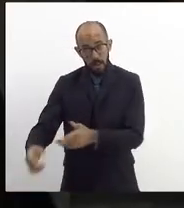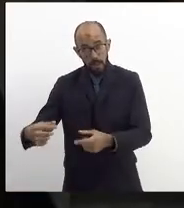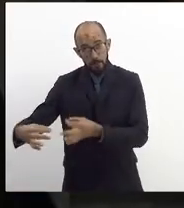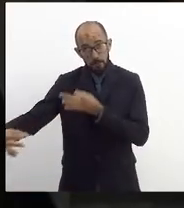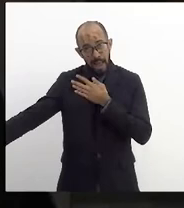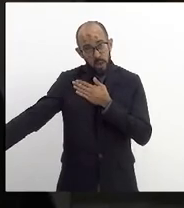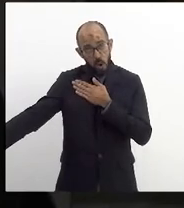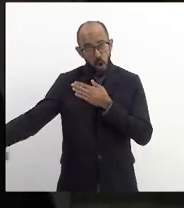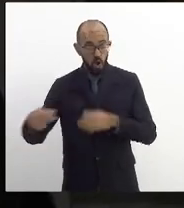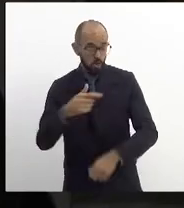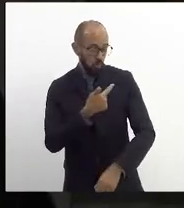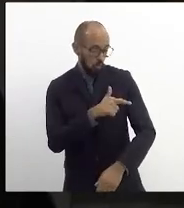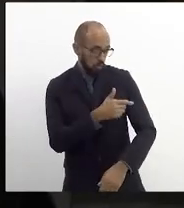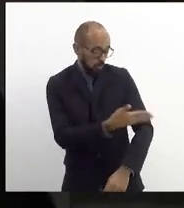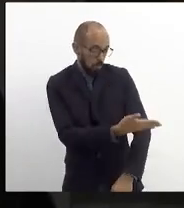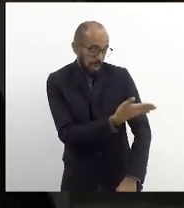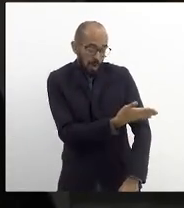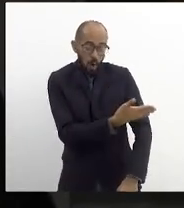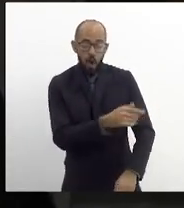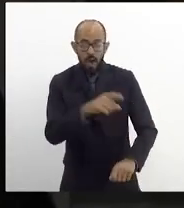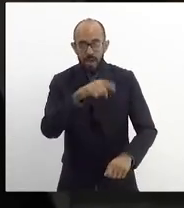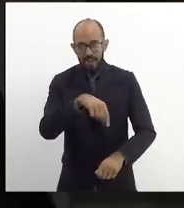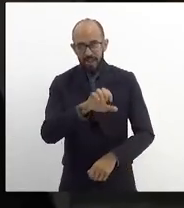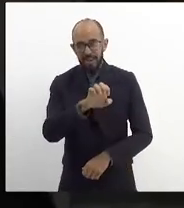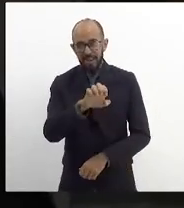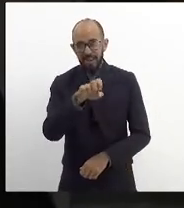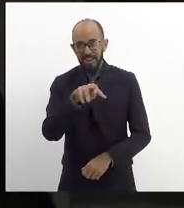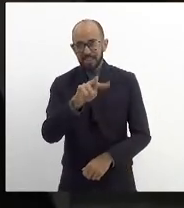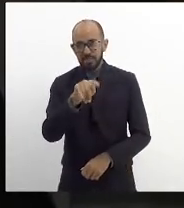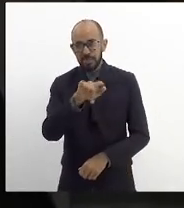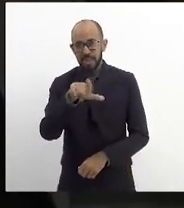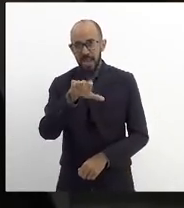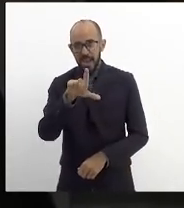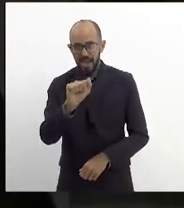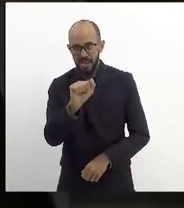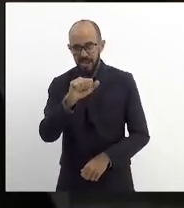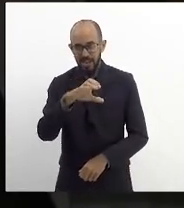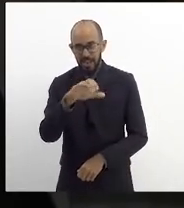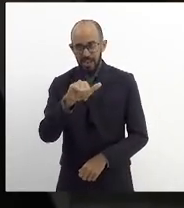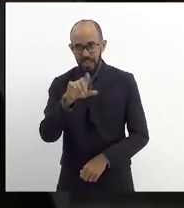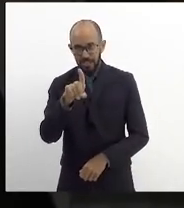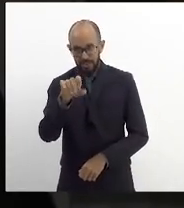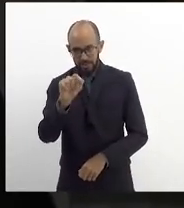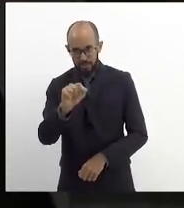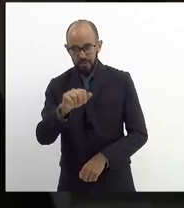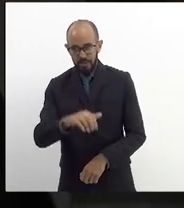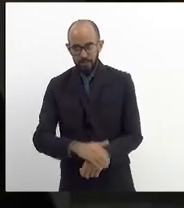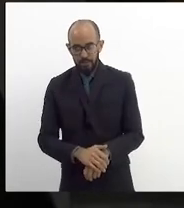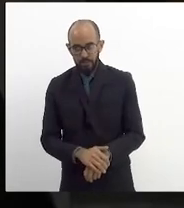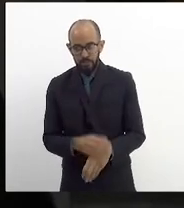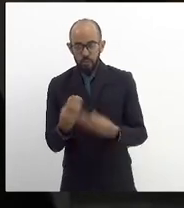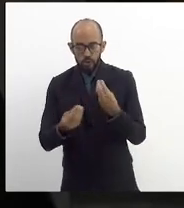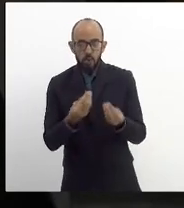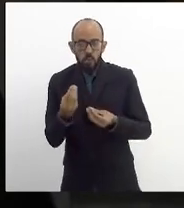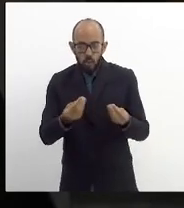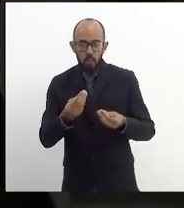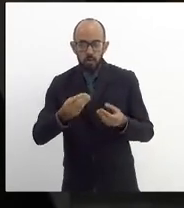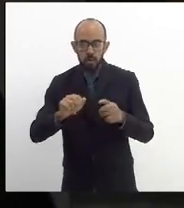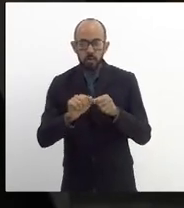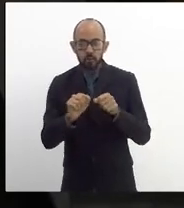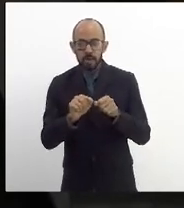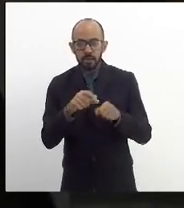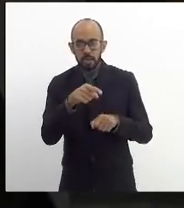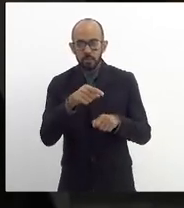diagnosticado a espinhela caída E qual seria a forma além de amenizar o